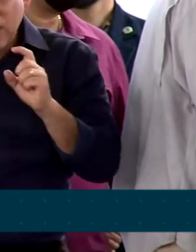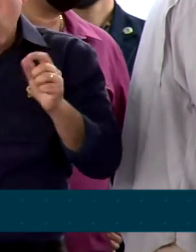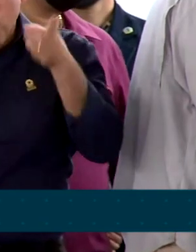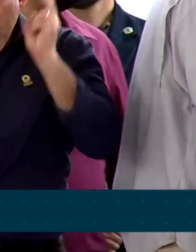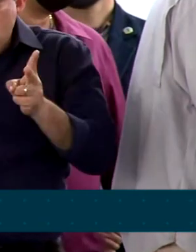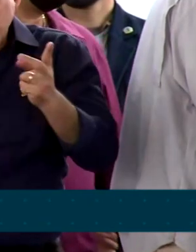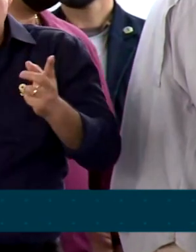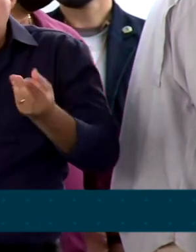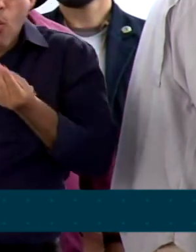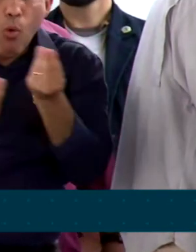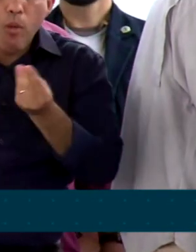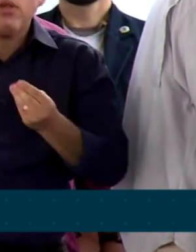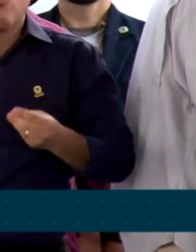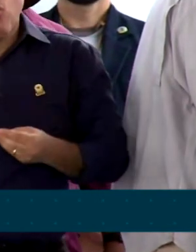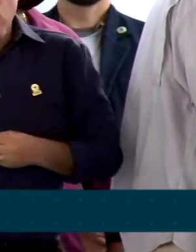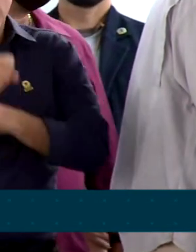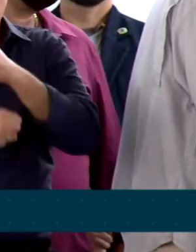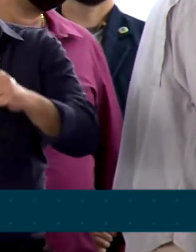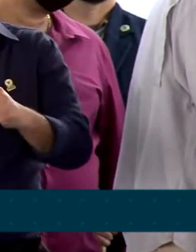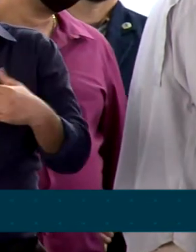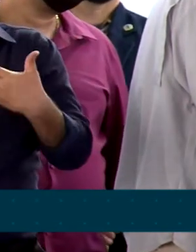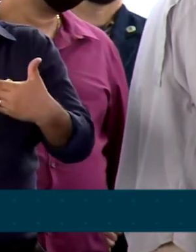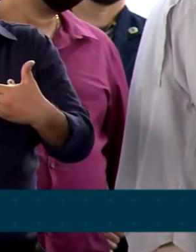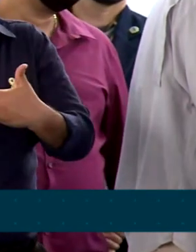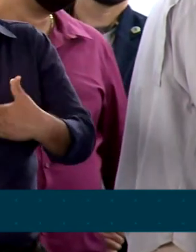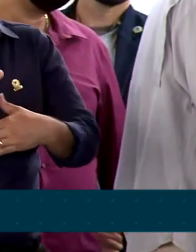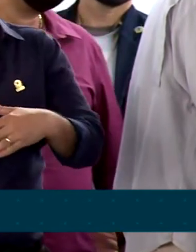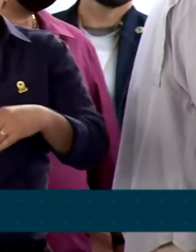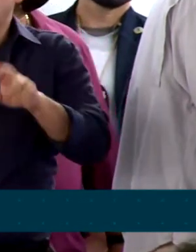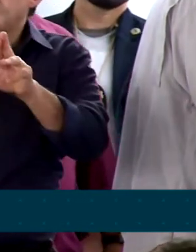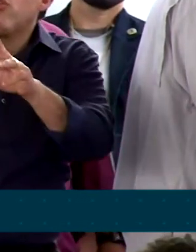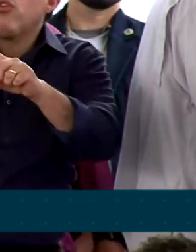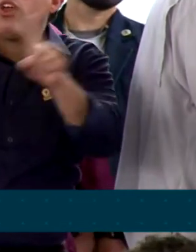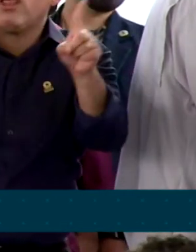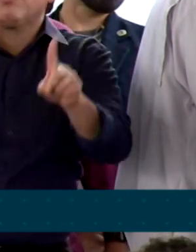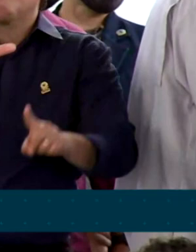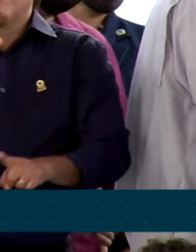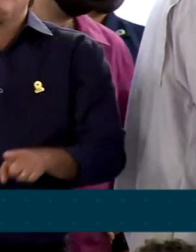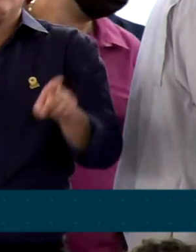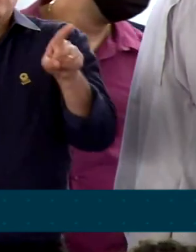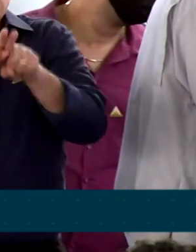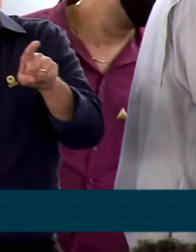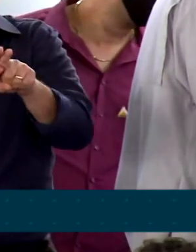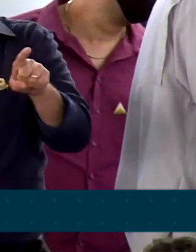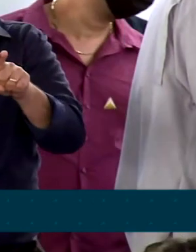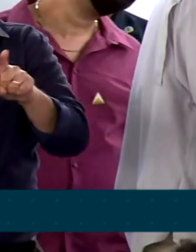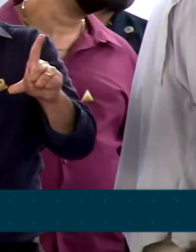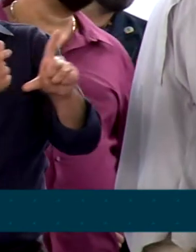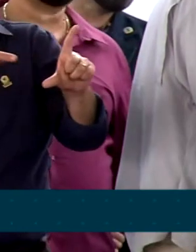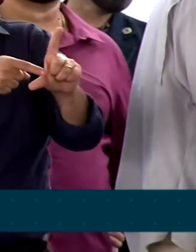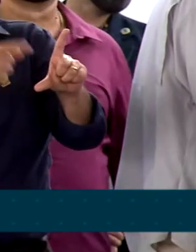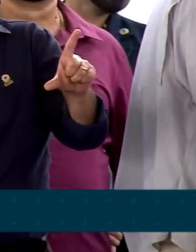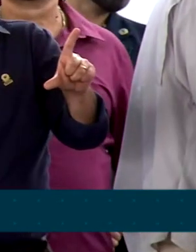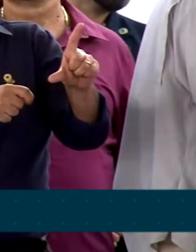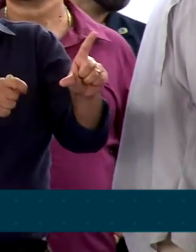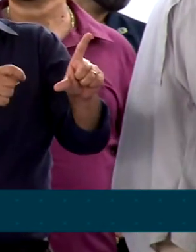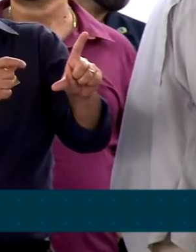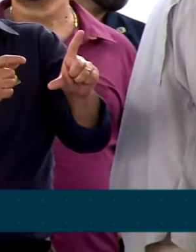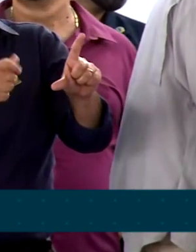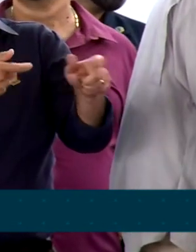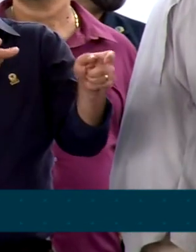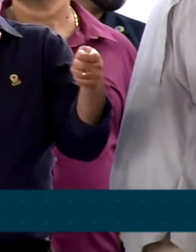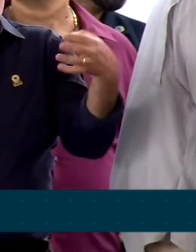com ele, mesmo que seja com valores diferentes, até que a economia realmente possa pegar em nosso país.